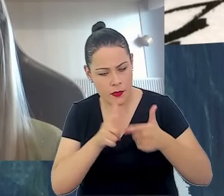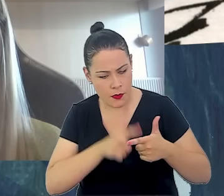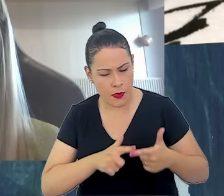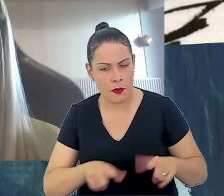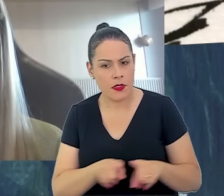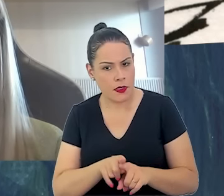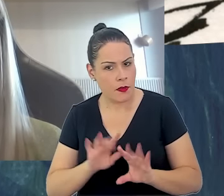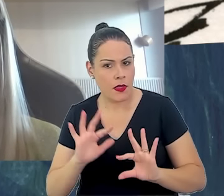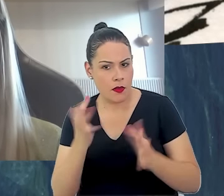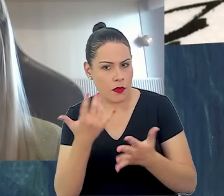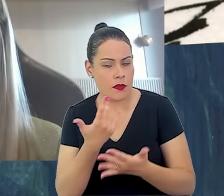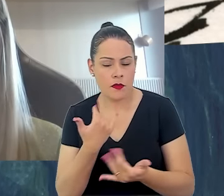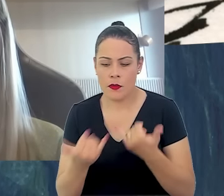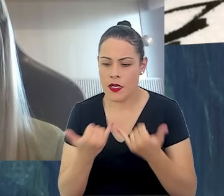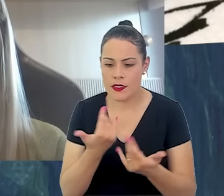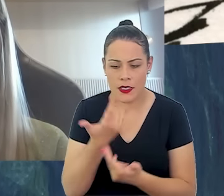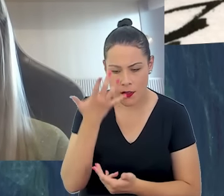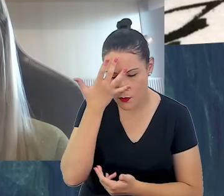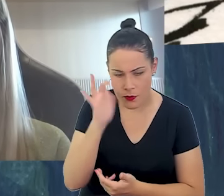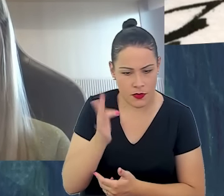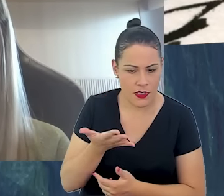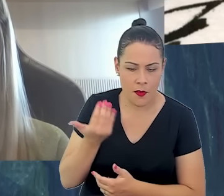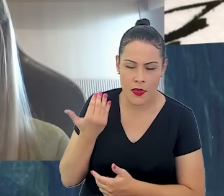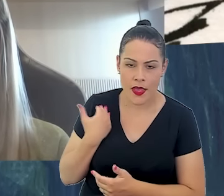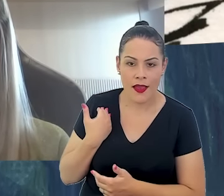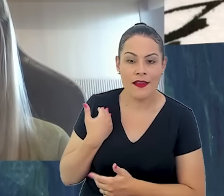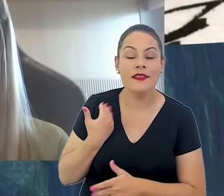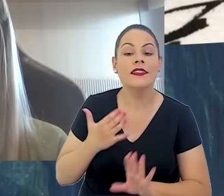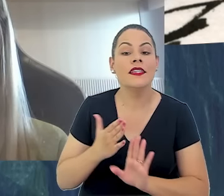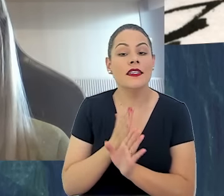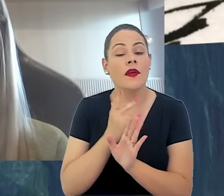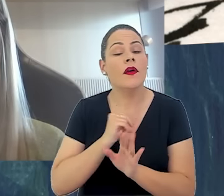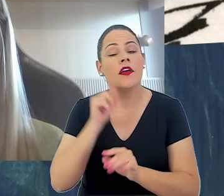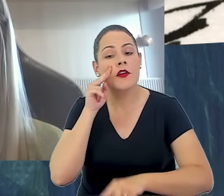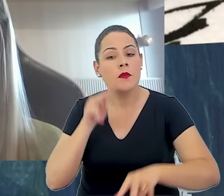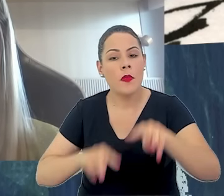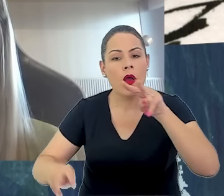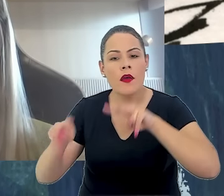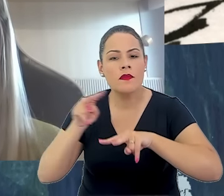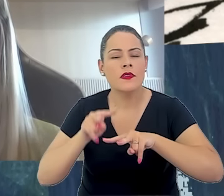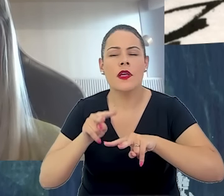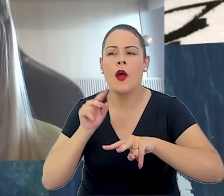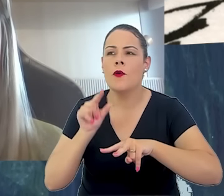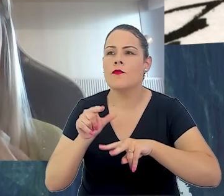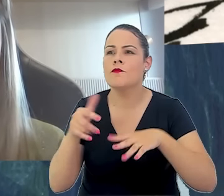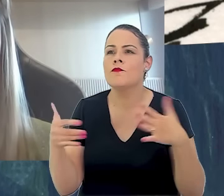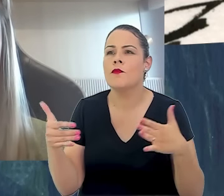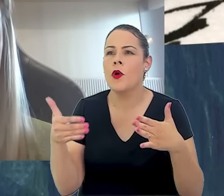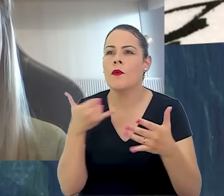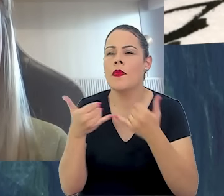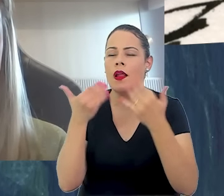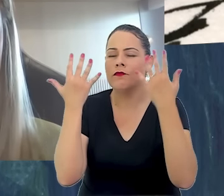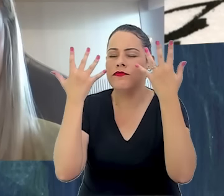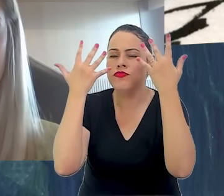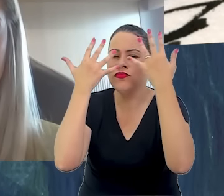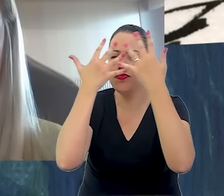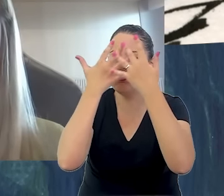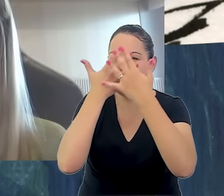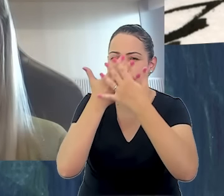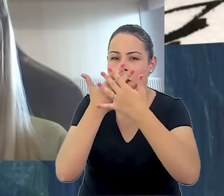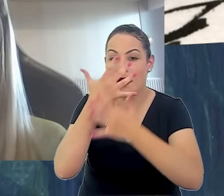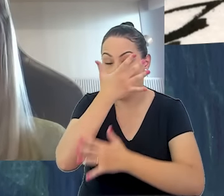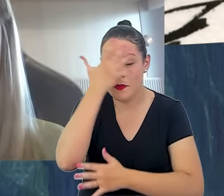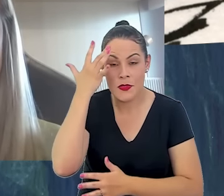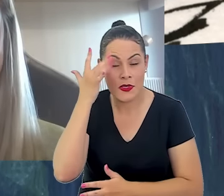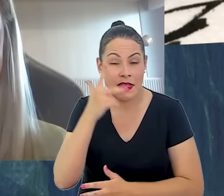ineficiências, ou às vezes de problemas que você nem sabia que pode te reduzir custo. Então, eu acho uma visão um pouco míope, né,